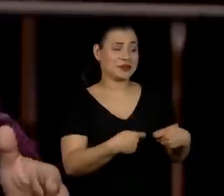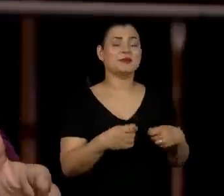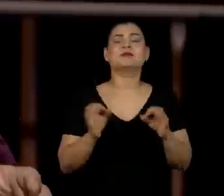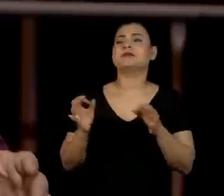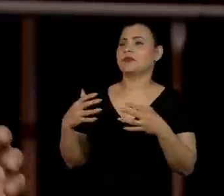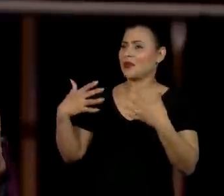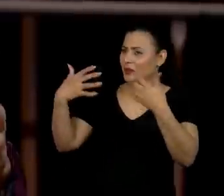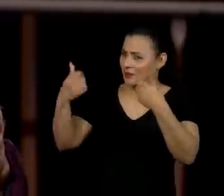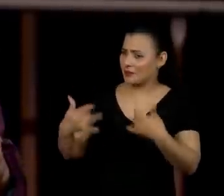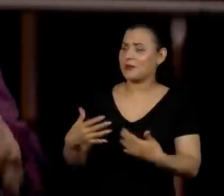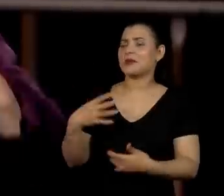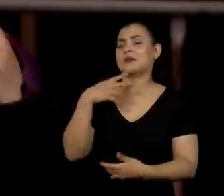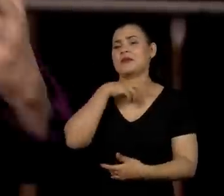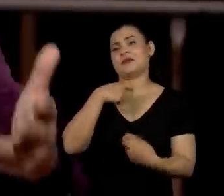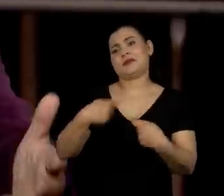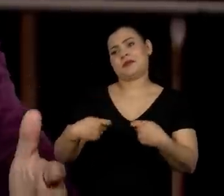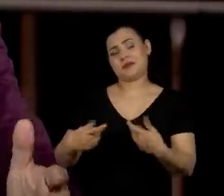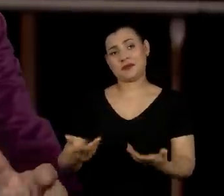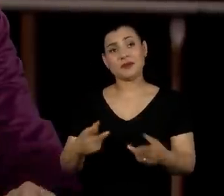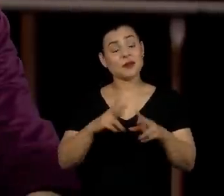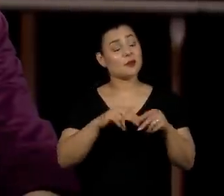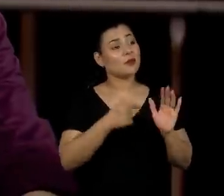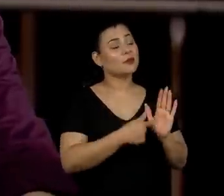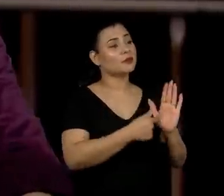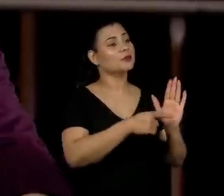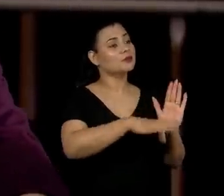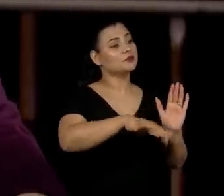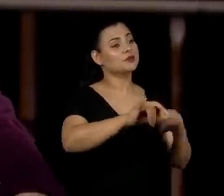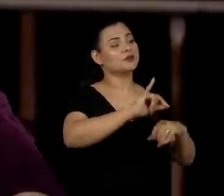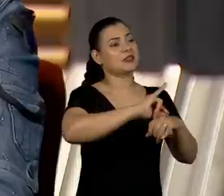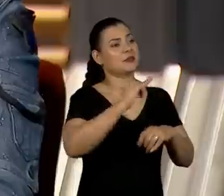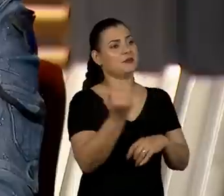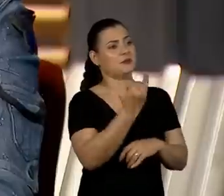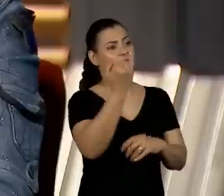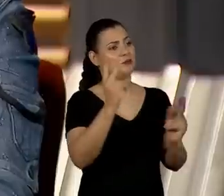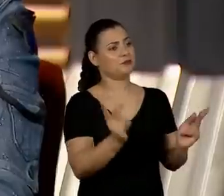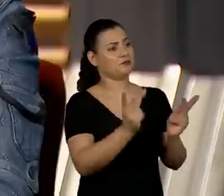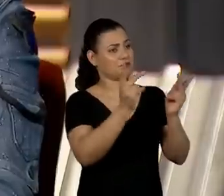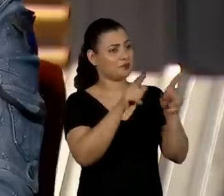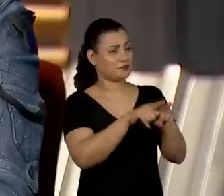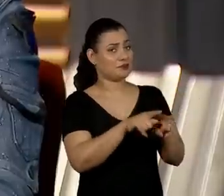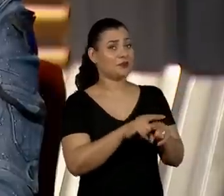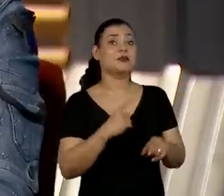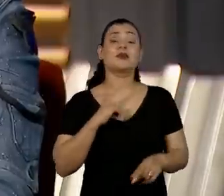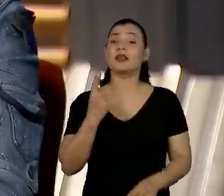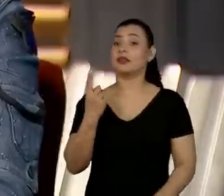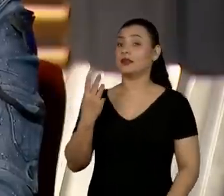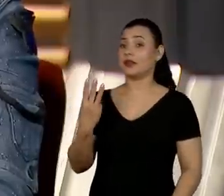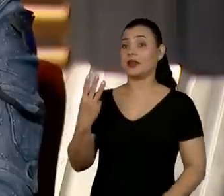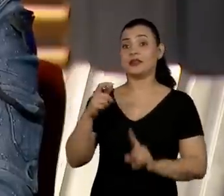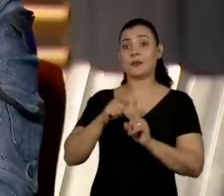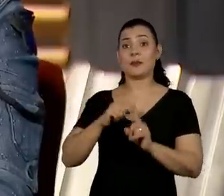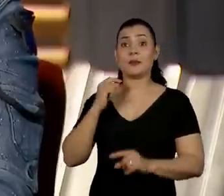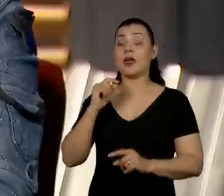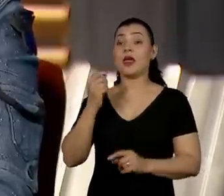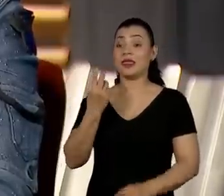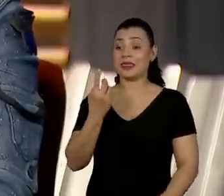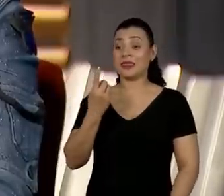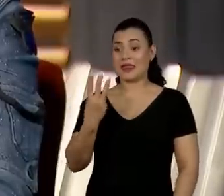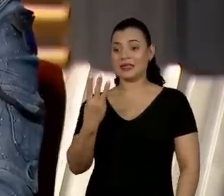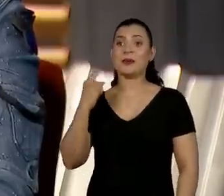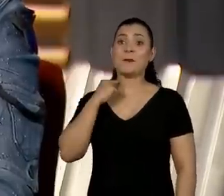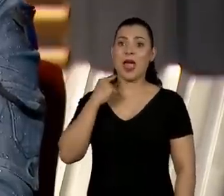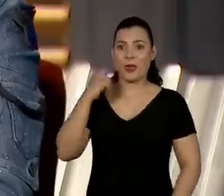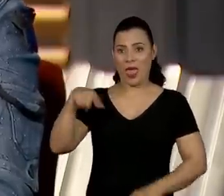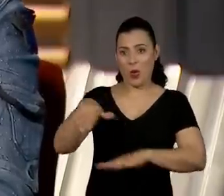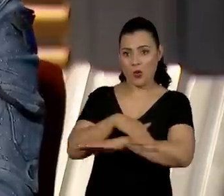isso realmente seja mais um vetor ali no centro não é imagina que a Treze de Maio foi a grande Rua artística